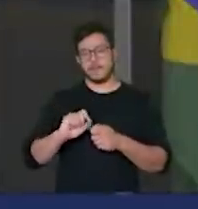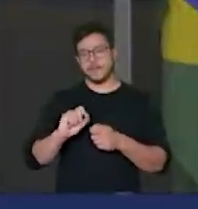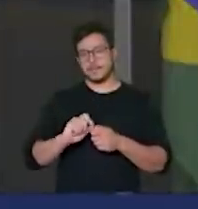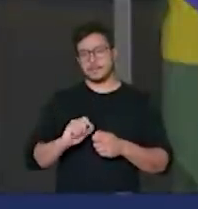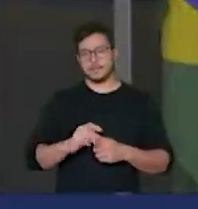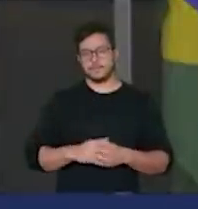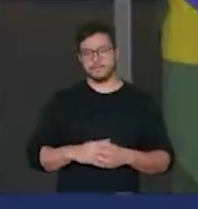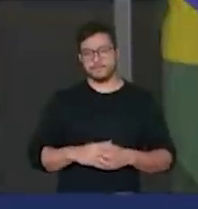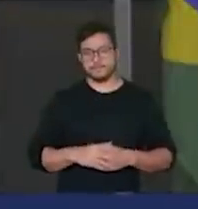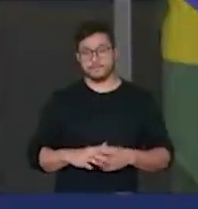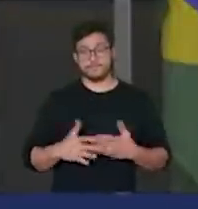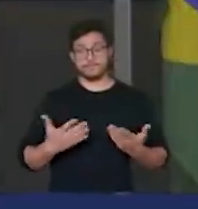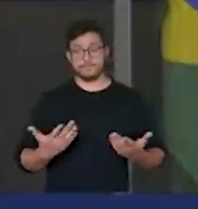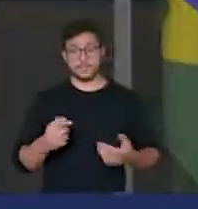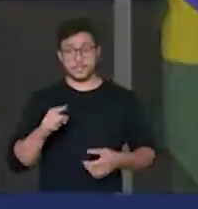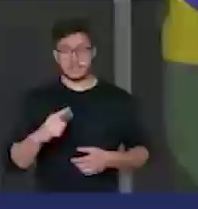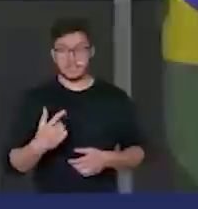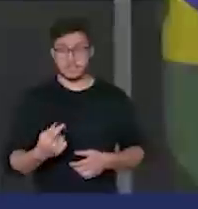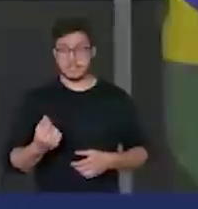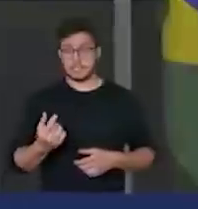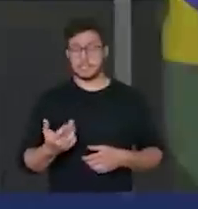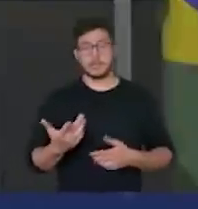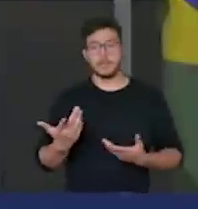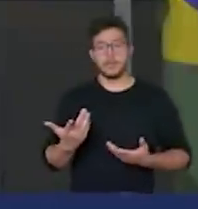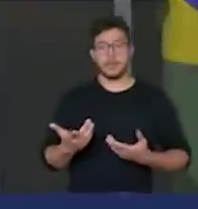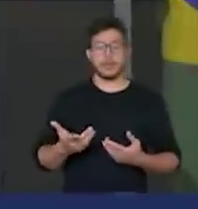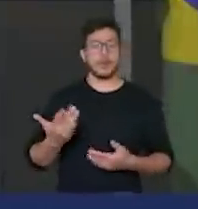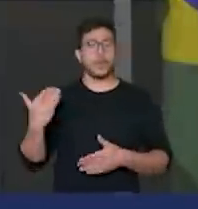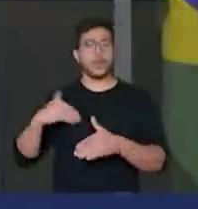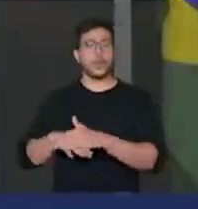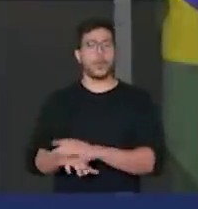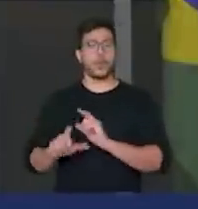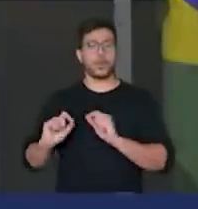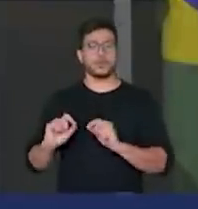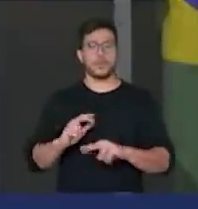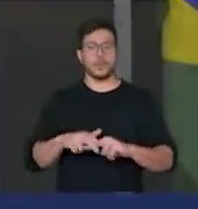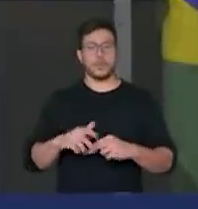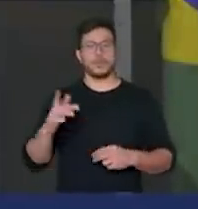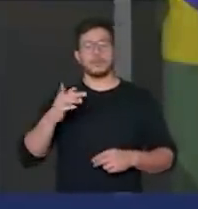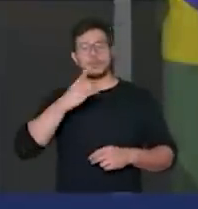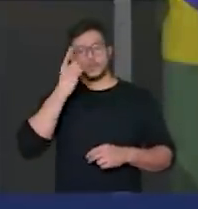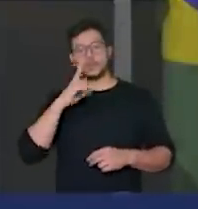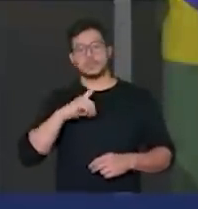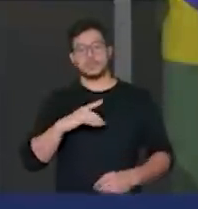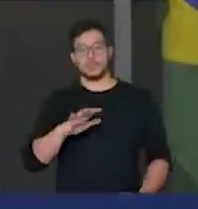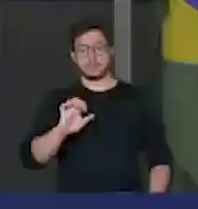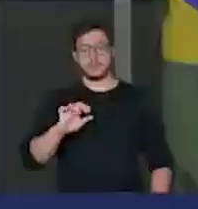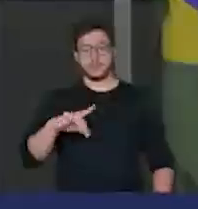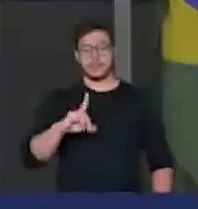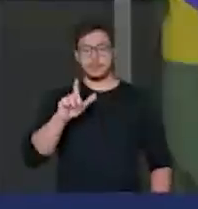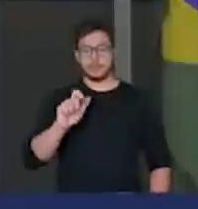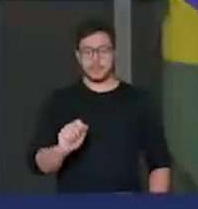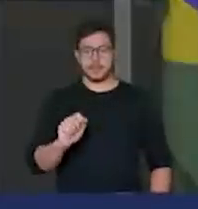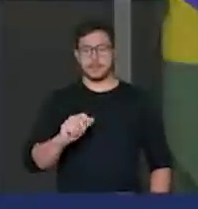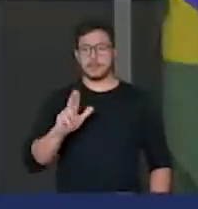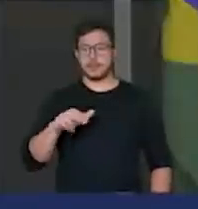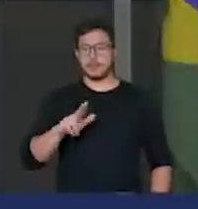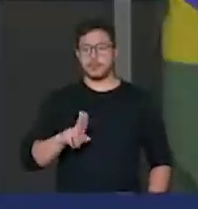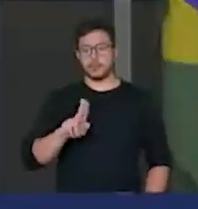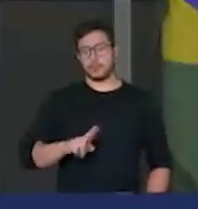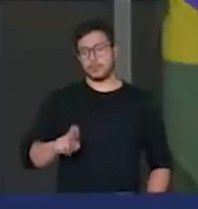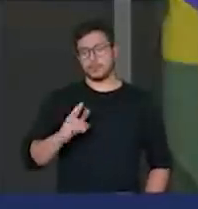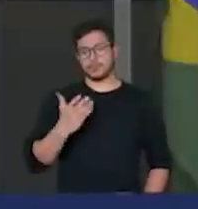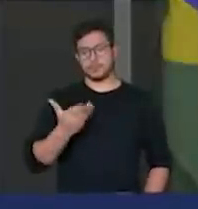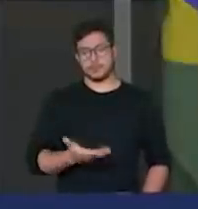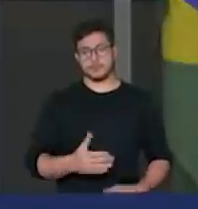vai sair do papel e aquele dinheiro foi jogado no lixo só para dizer que um deputado levou uma emenda que nunca existiu para o estado dele para ele se reeleger